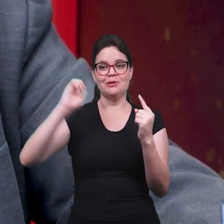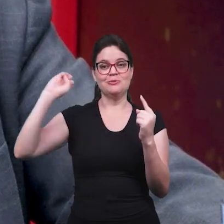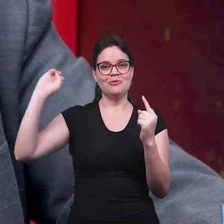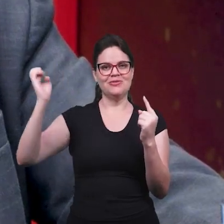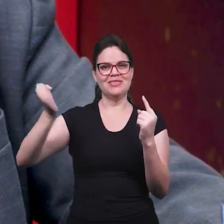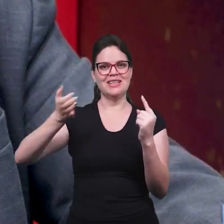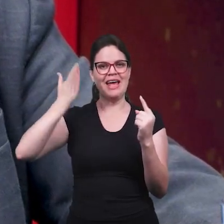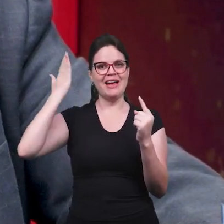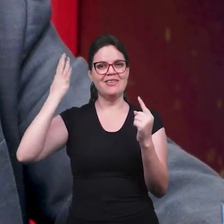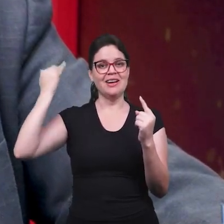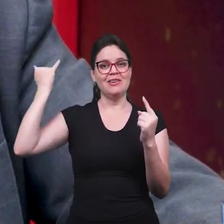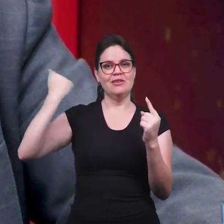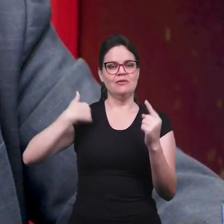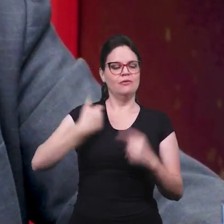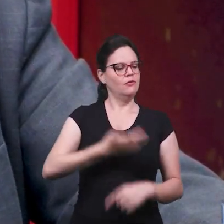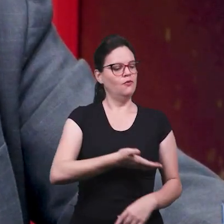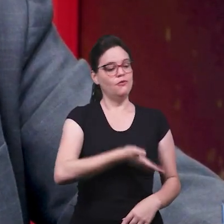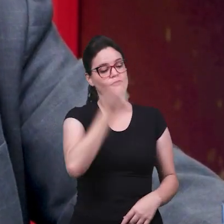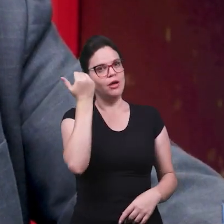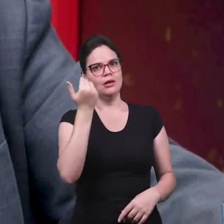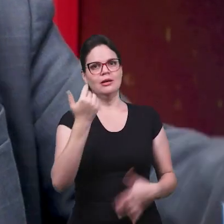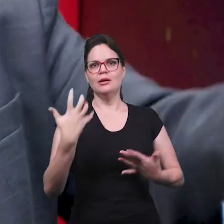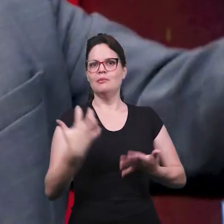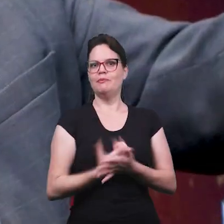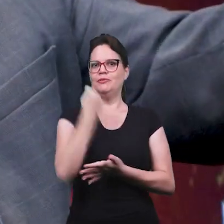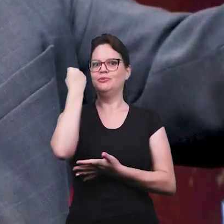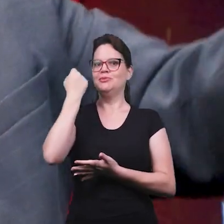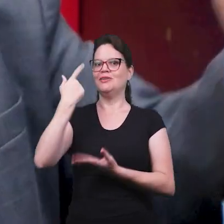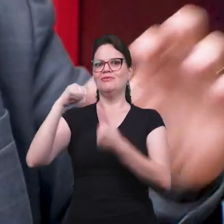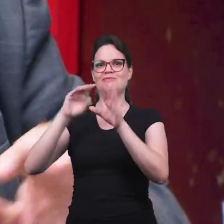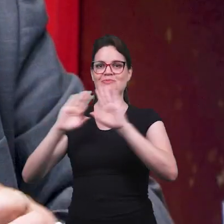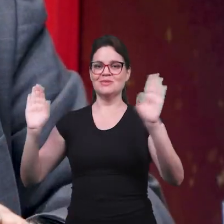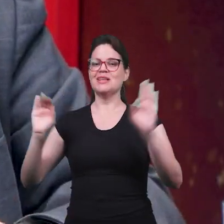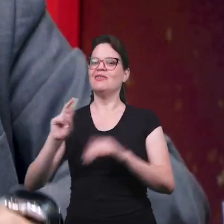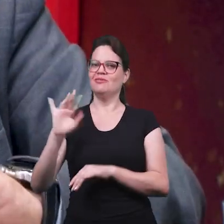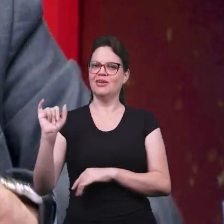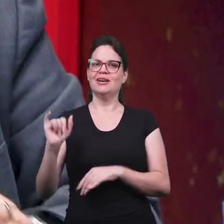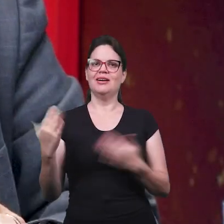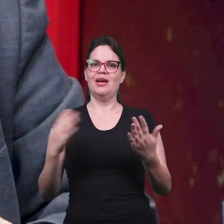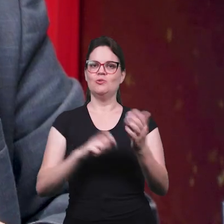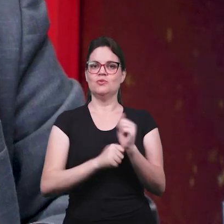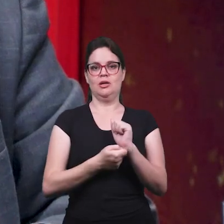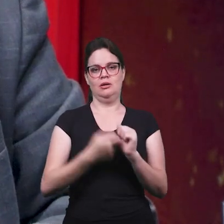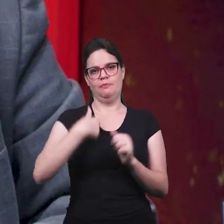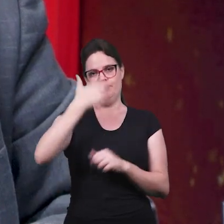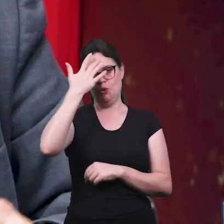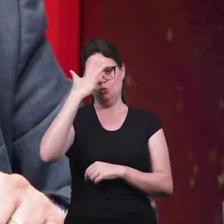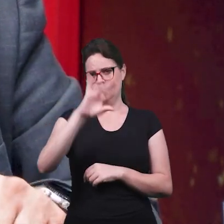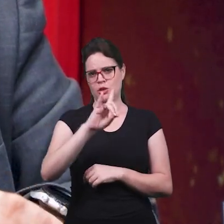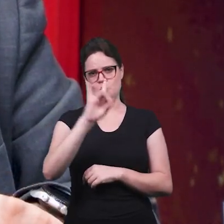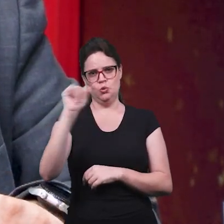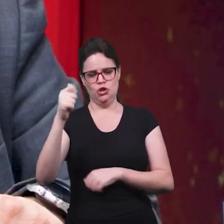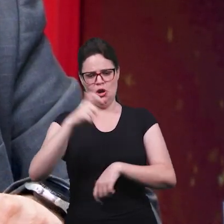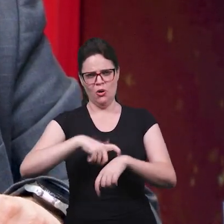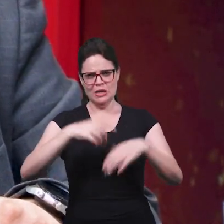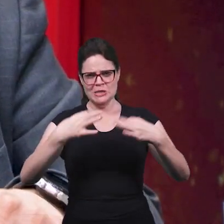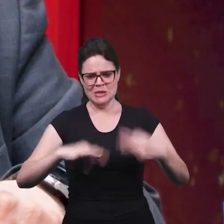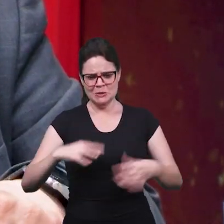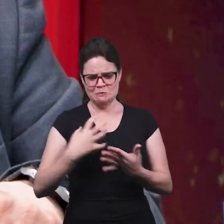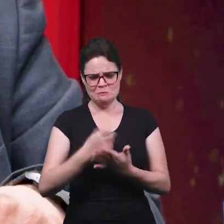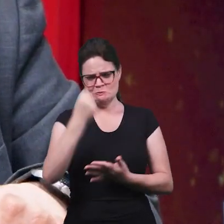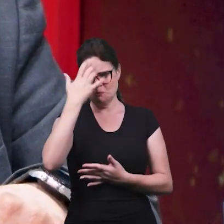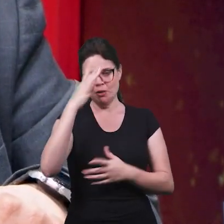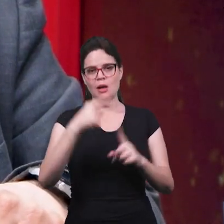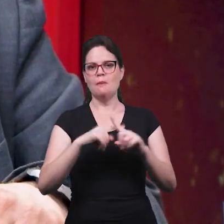nosso ouvido, ó, sobe aqui, vai nos retirar. Então é um segredo, porque ninguém sabe o dia, ninguém sabe a hora, mas a igreja fiel ela